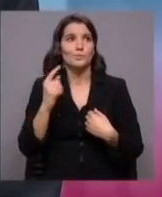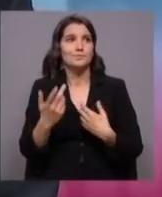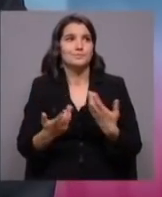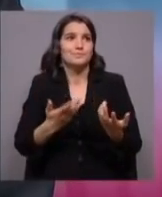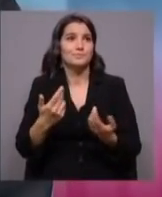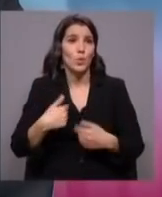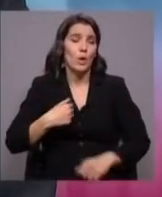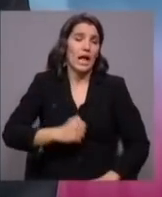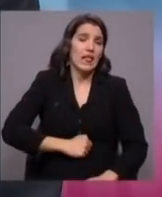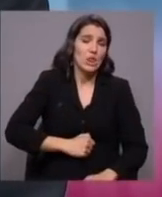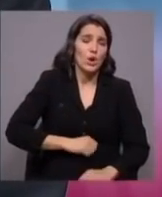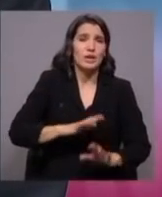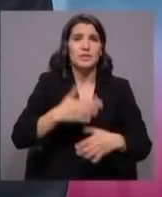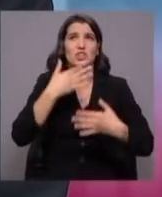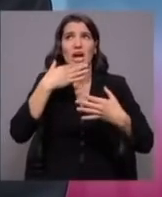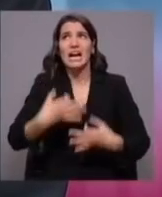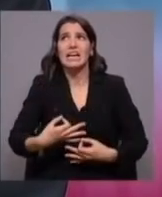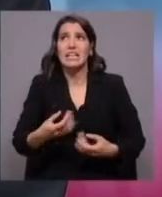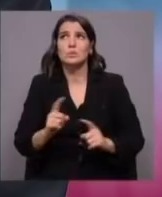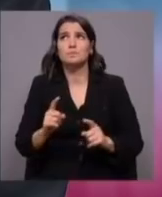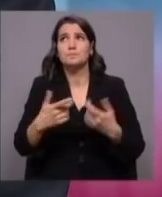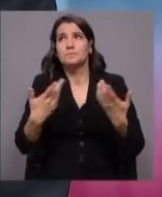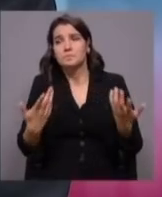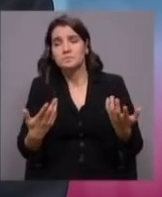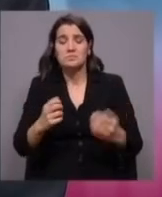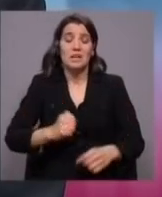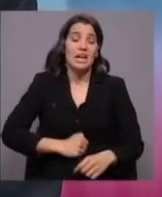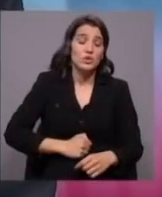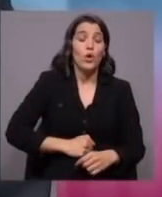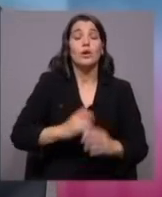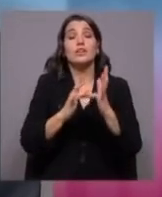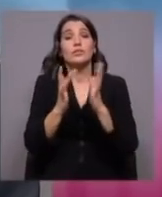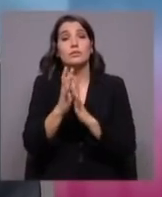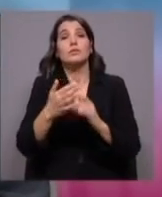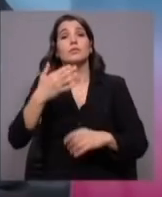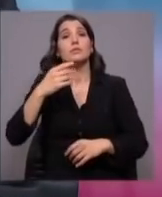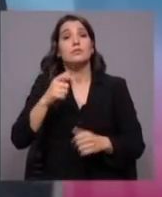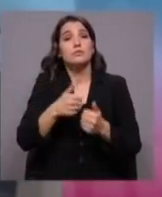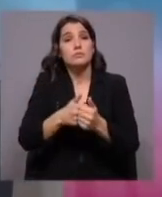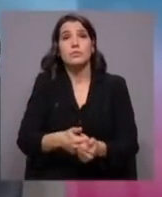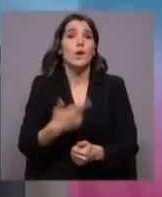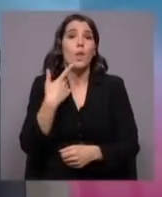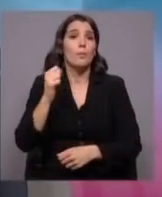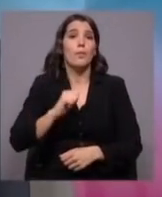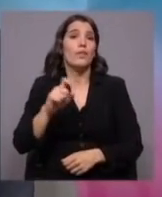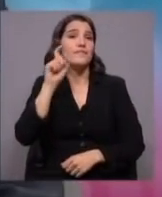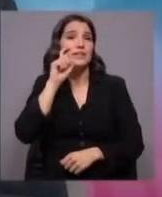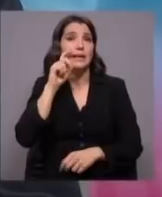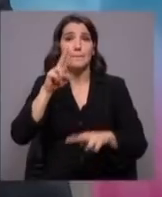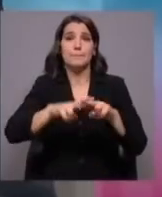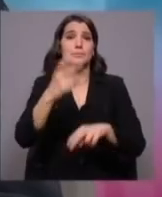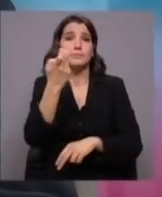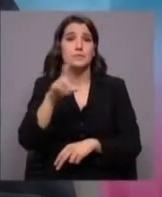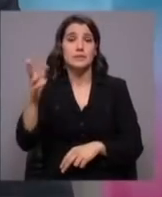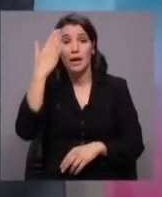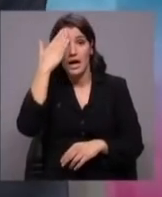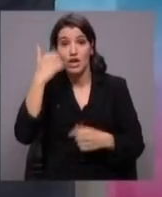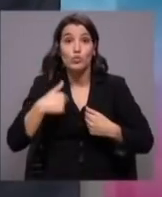Sou católico, mas não sou crente, não tenho fé. Mas então quem é crente e é cristão não pode, de forma nenhuma, defender a prisão perpétua. Acho